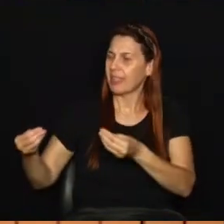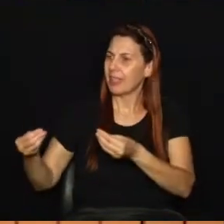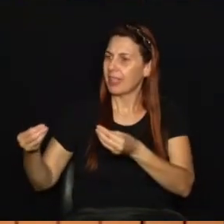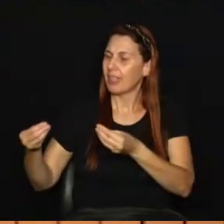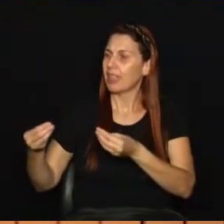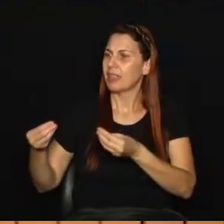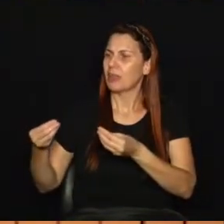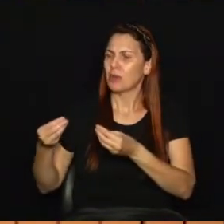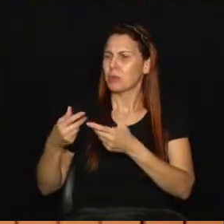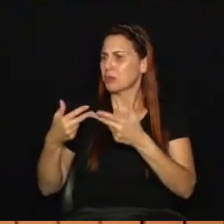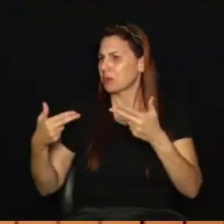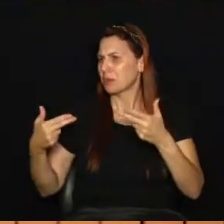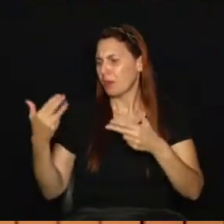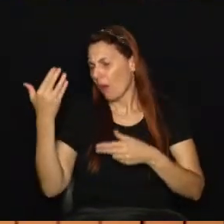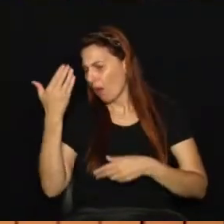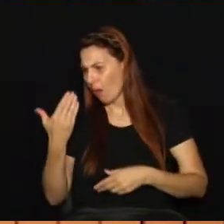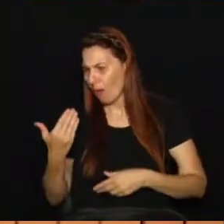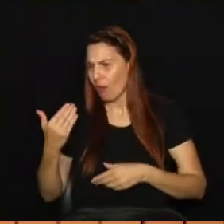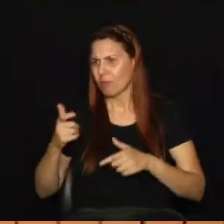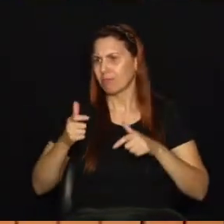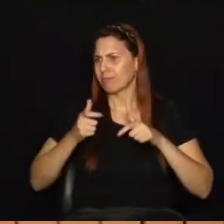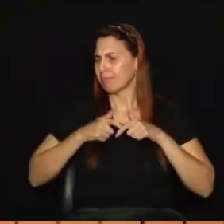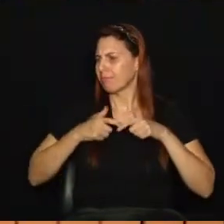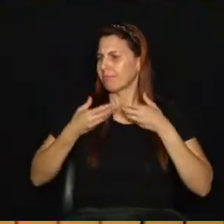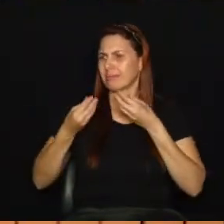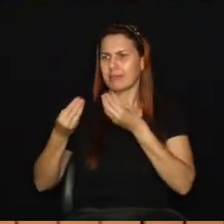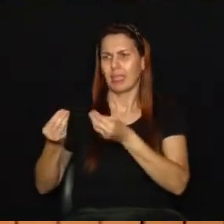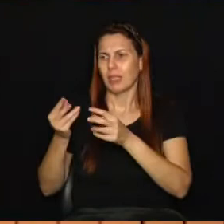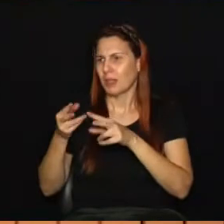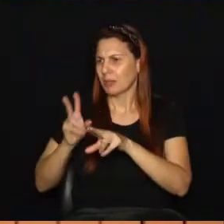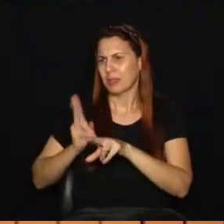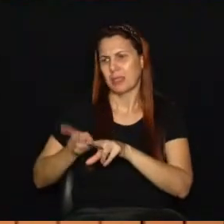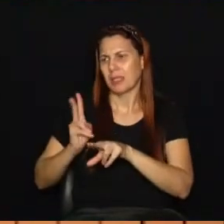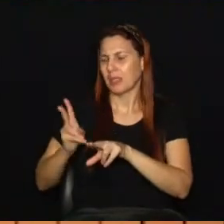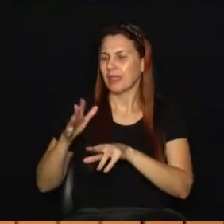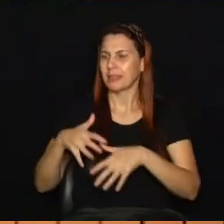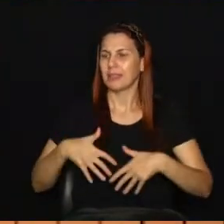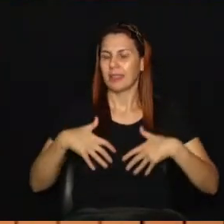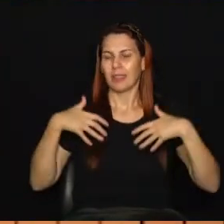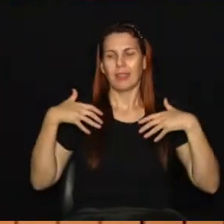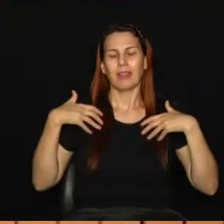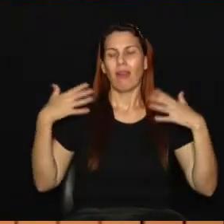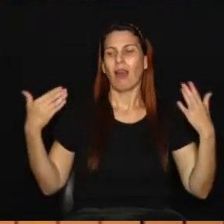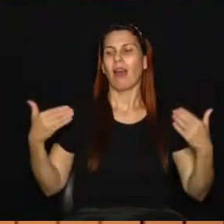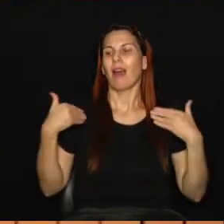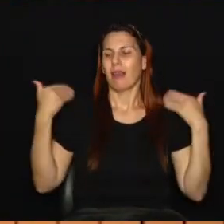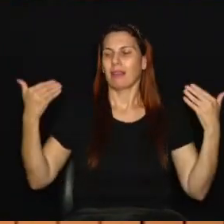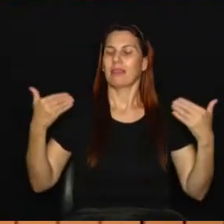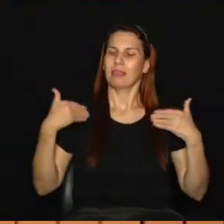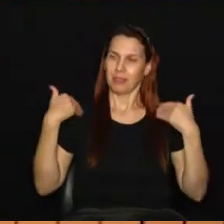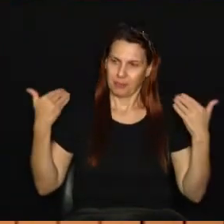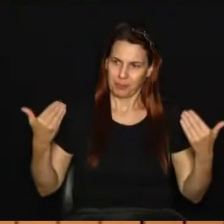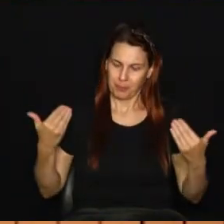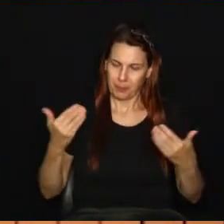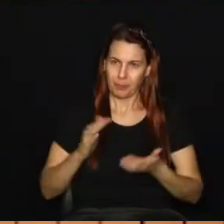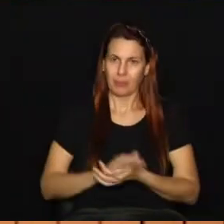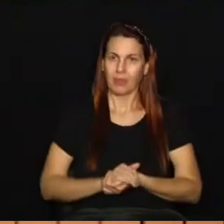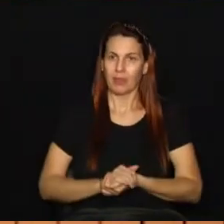de algumas outras honrarias, medalhas, enfim. É sempre um motivo de satisfação e alegria. E